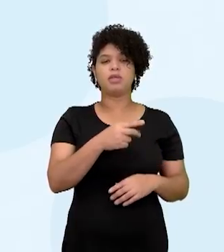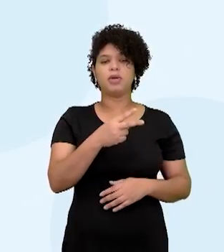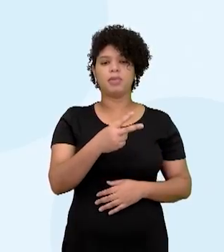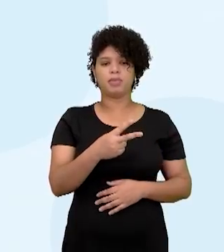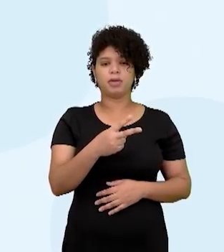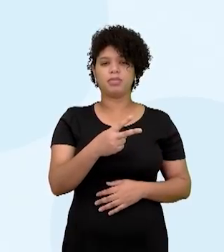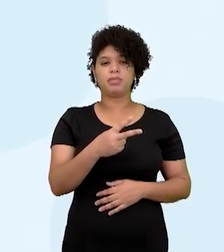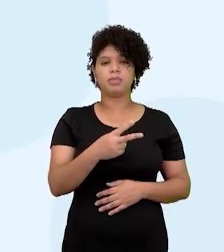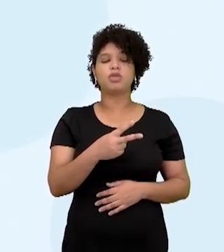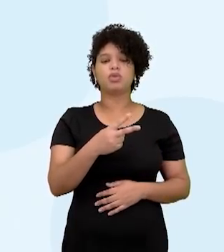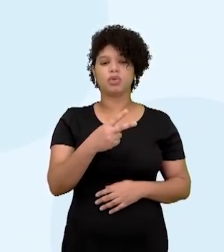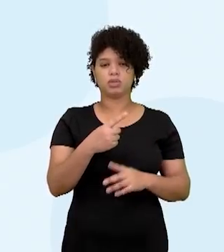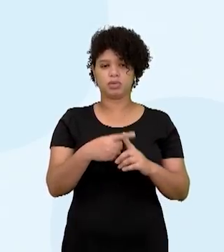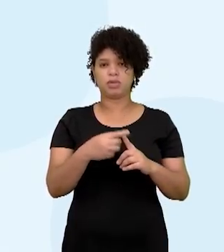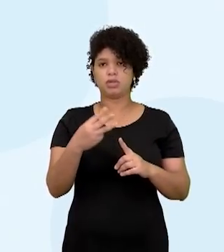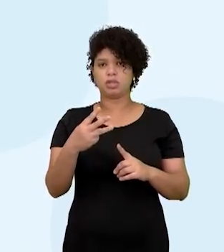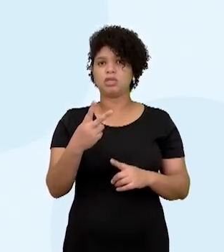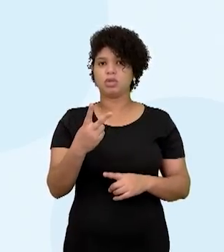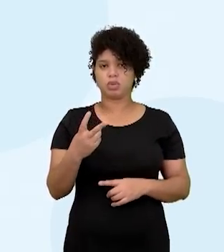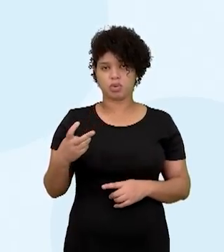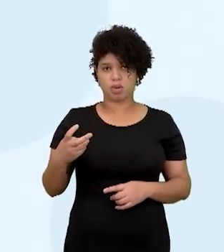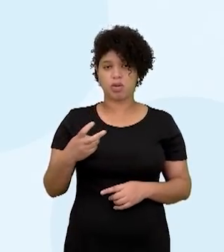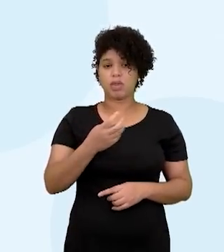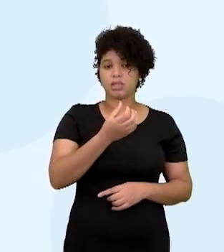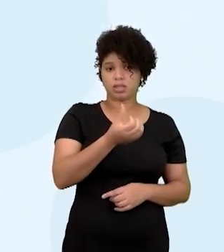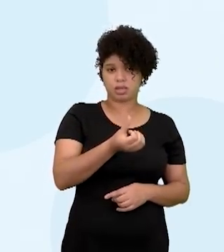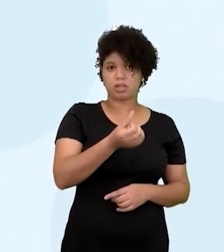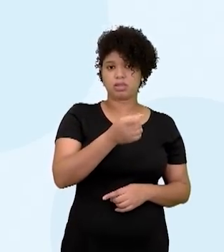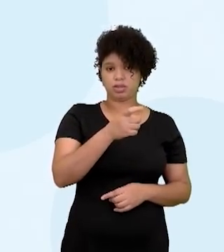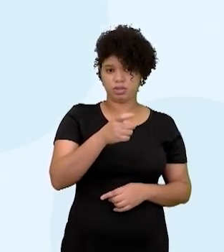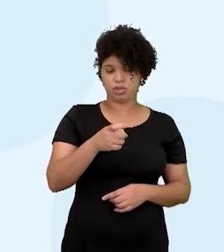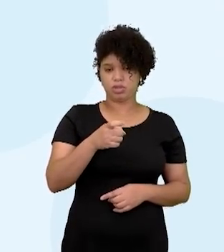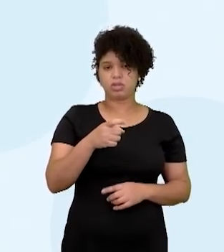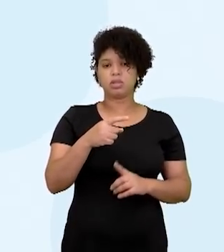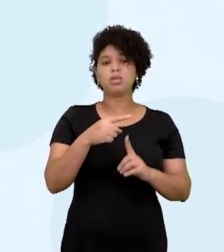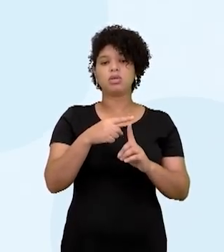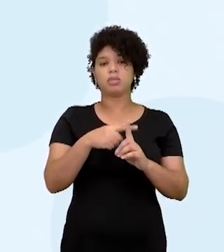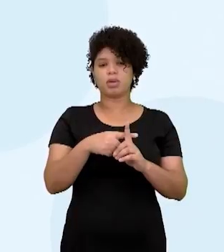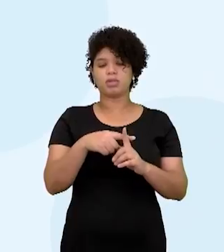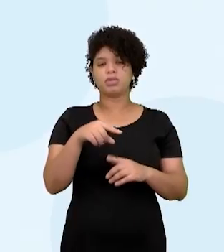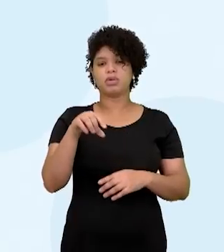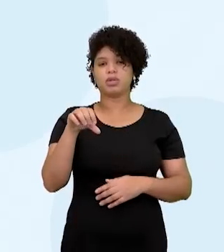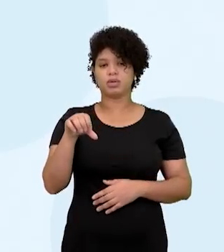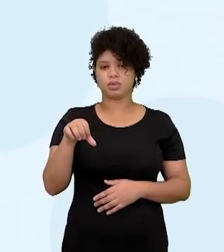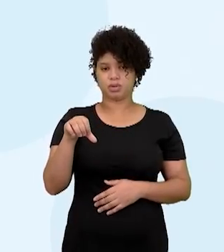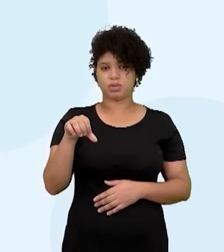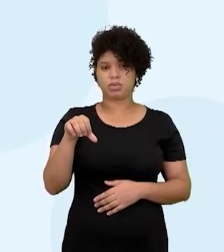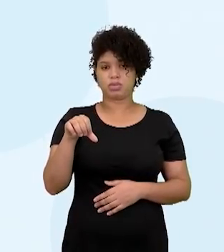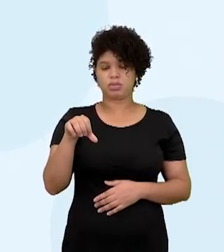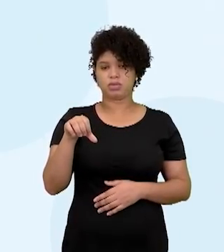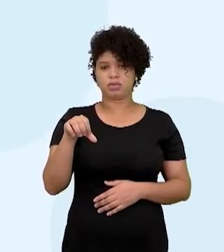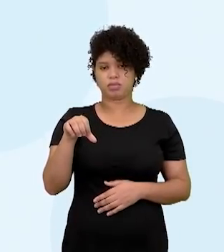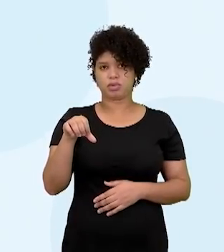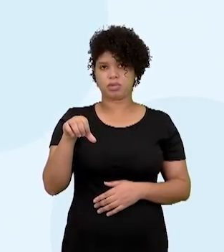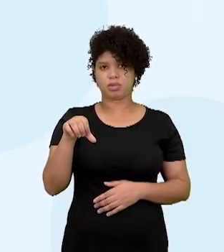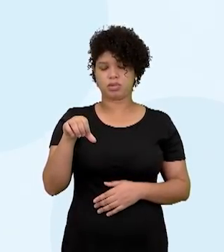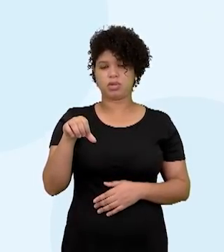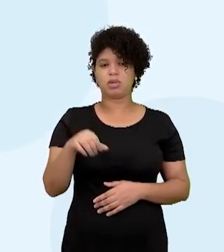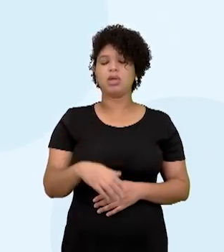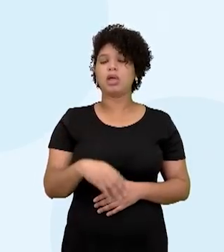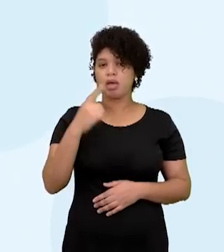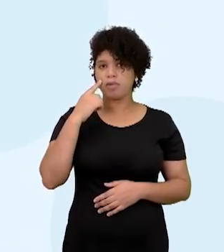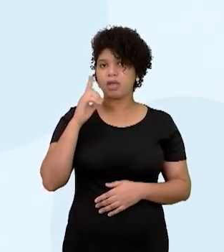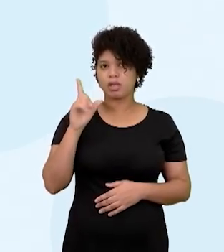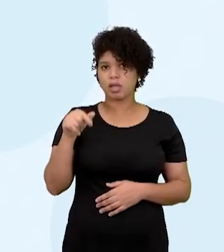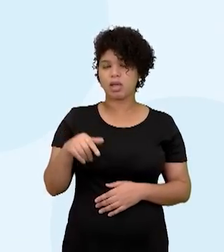3, que dá 6, então 6x, e 3 ao quadrado, 3 vezes 3, 9. Ah, professora, se eu tô vendo aqui o quadrado da diferença, vi que é